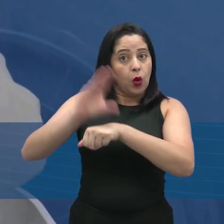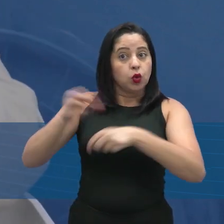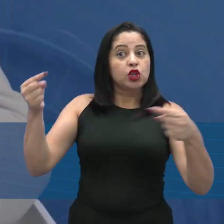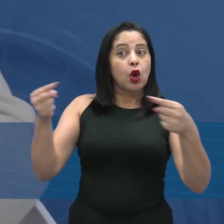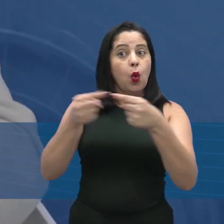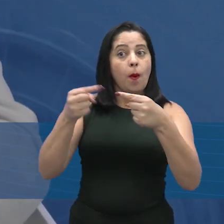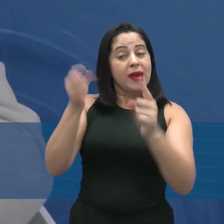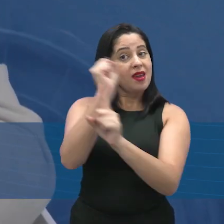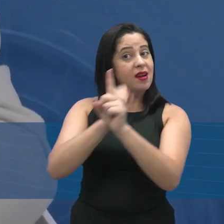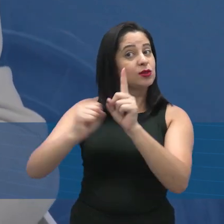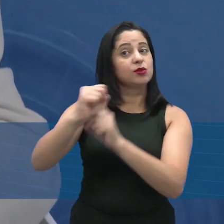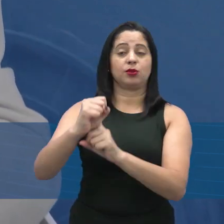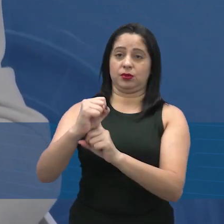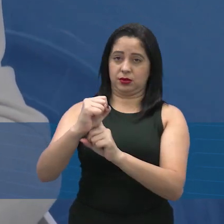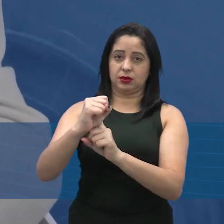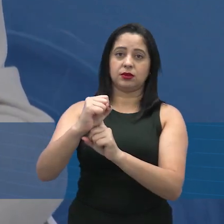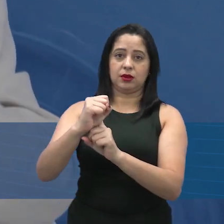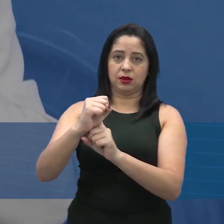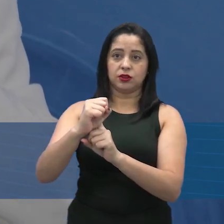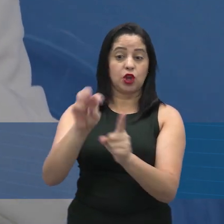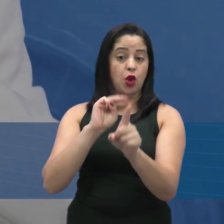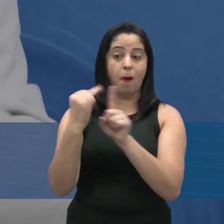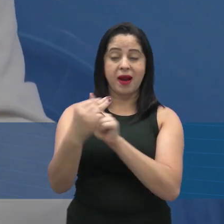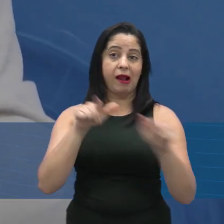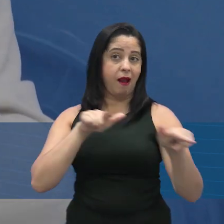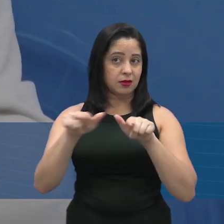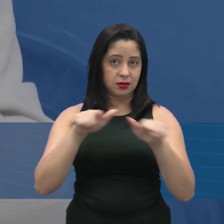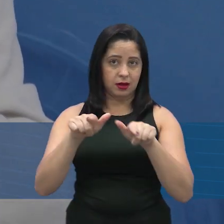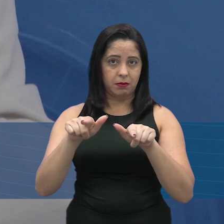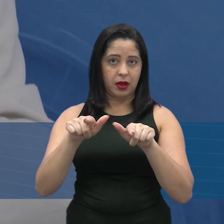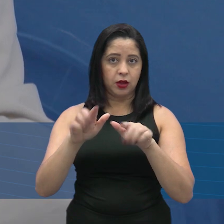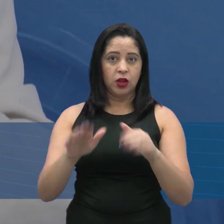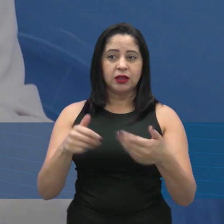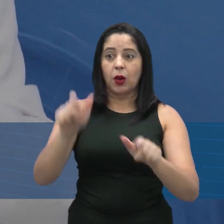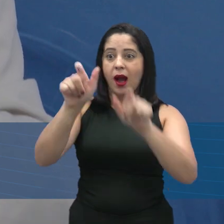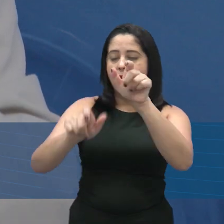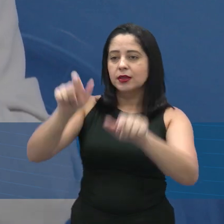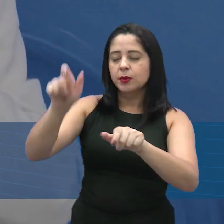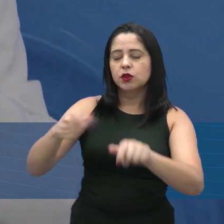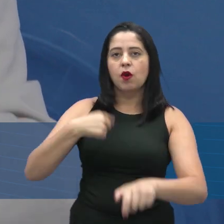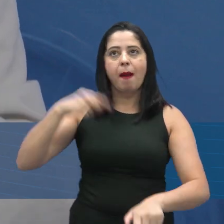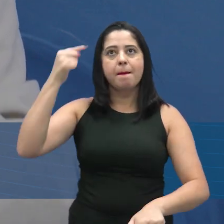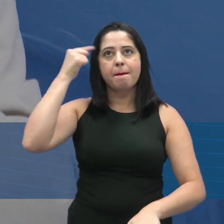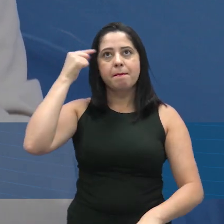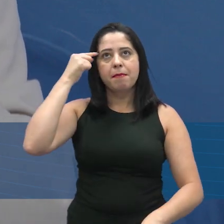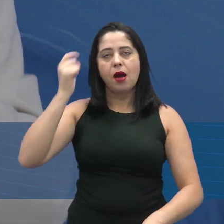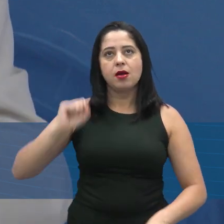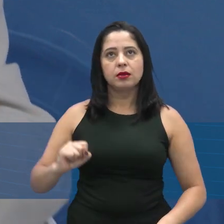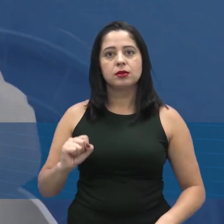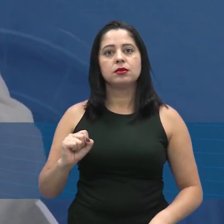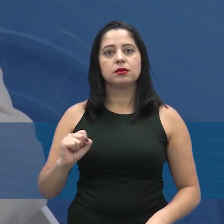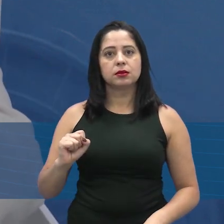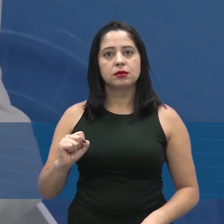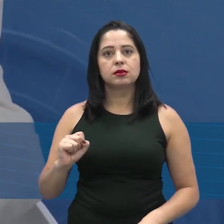com a sociedade como um todo, para que o indivíduo possa encontrar um princípio econômico, né,